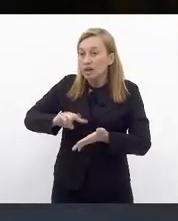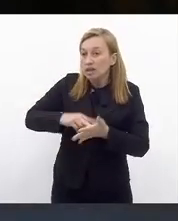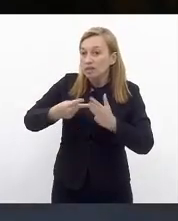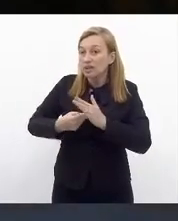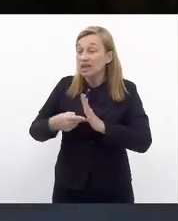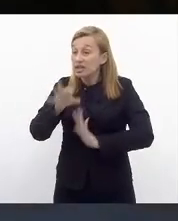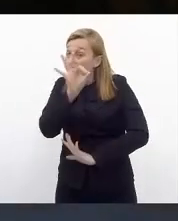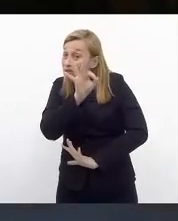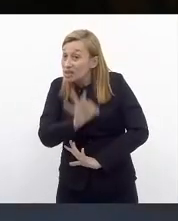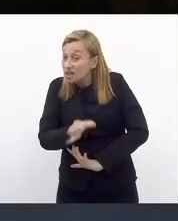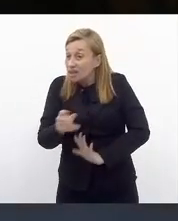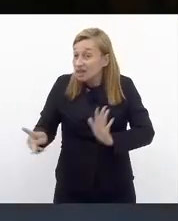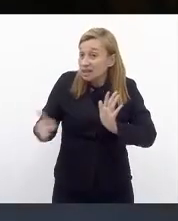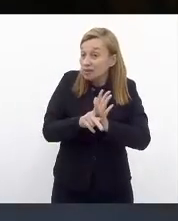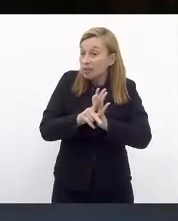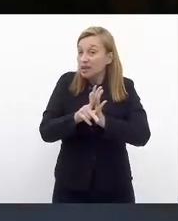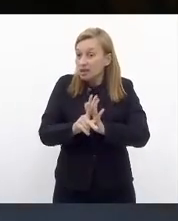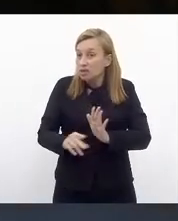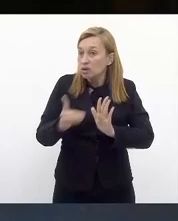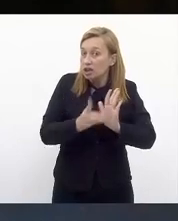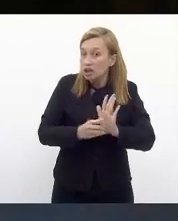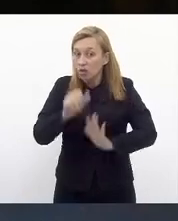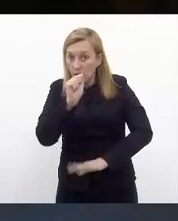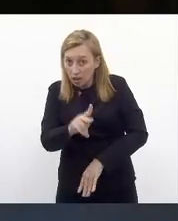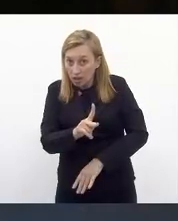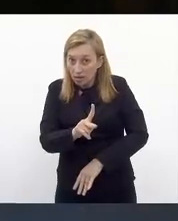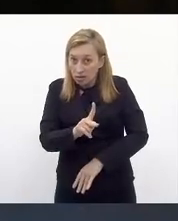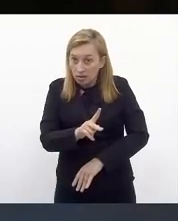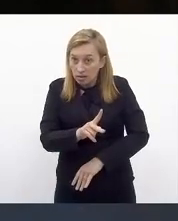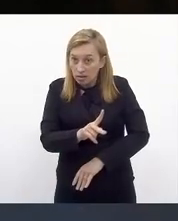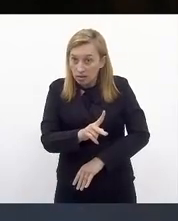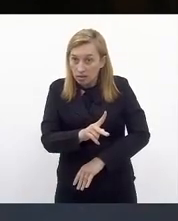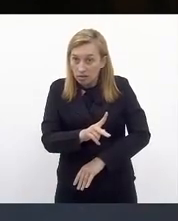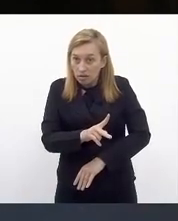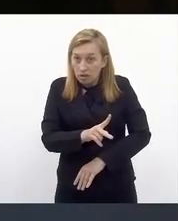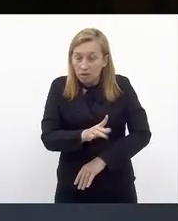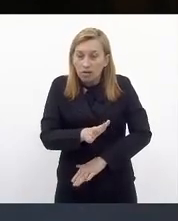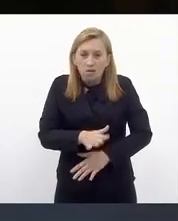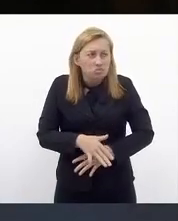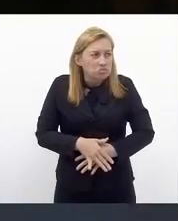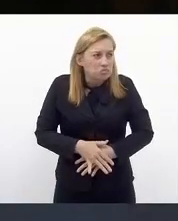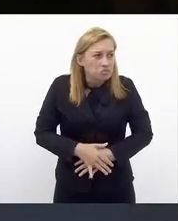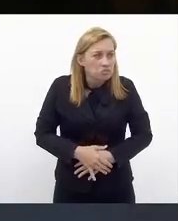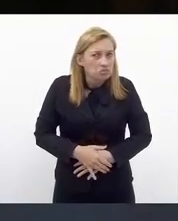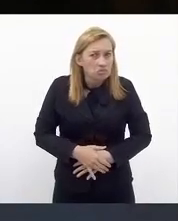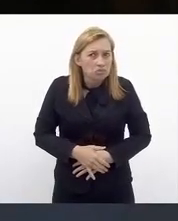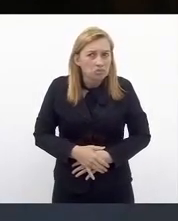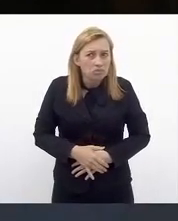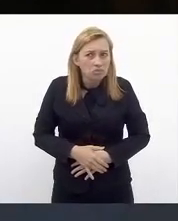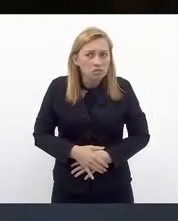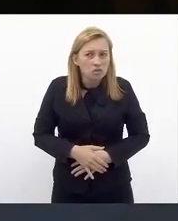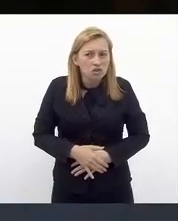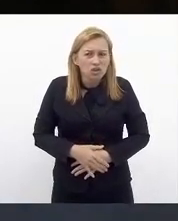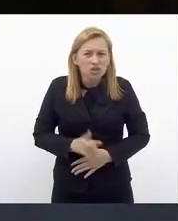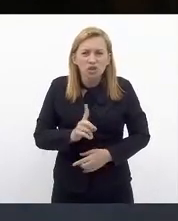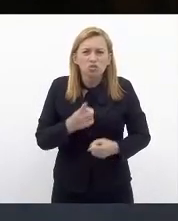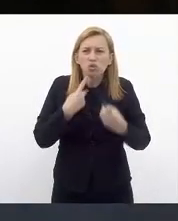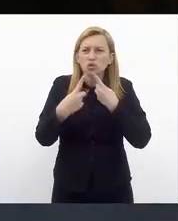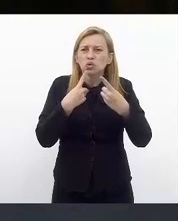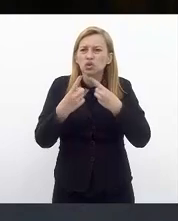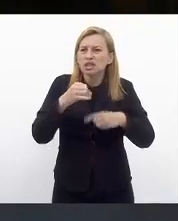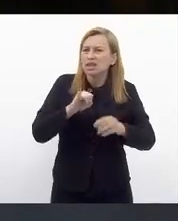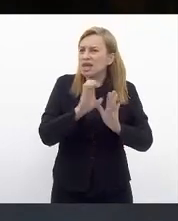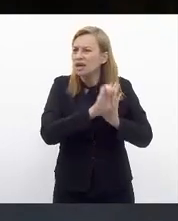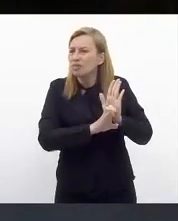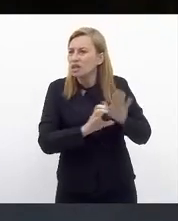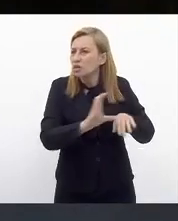literal do que testaram decreto Ok eu não não vamos discutir aqui